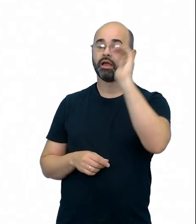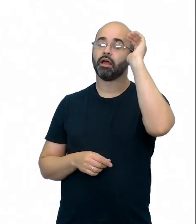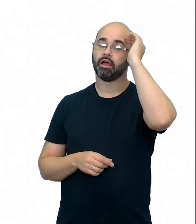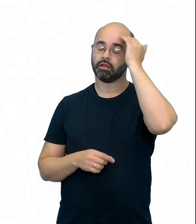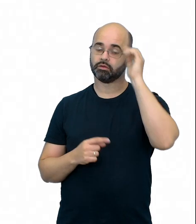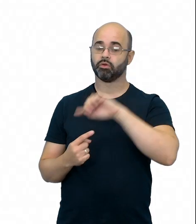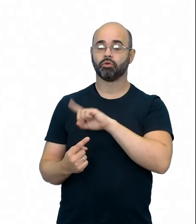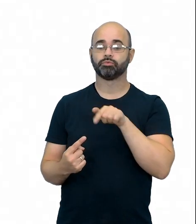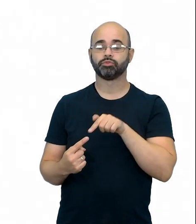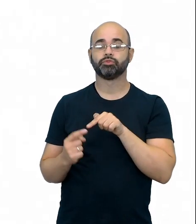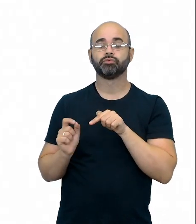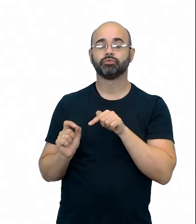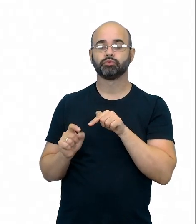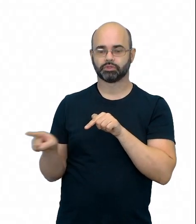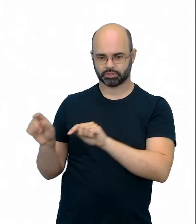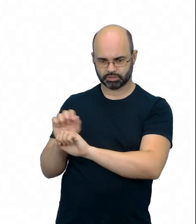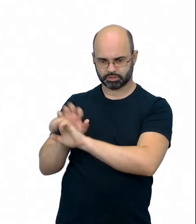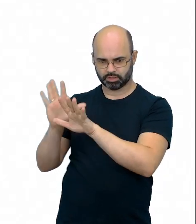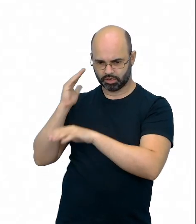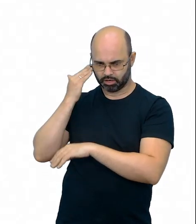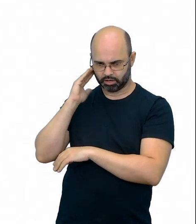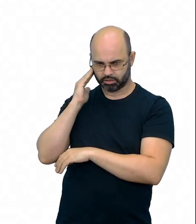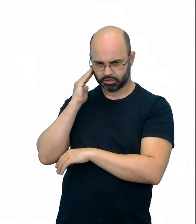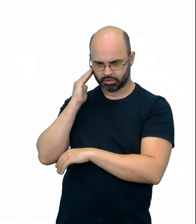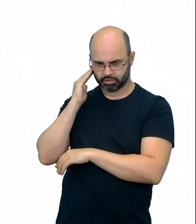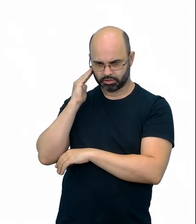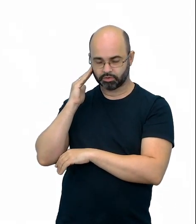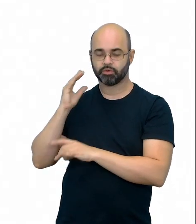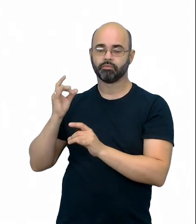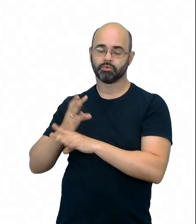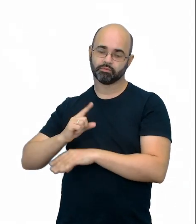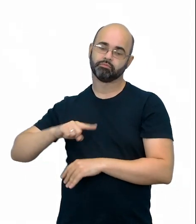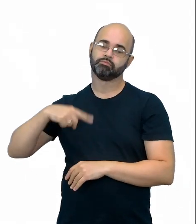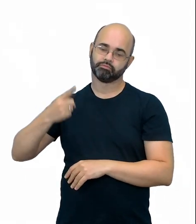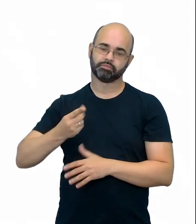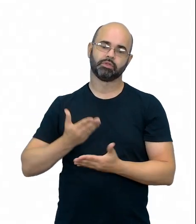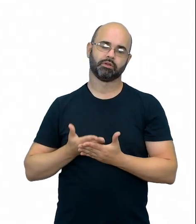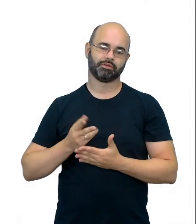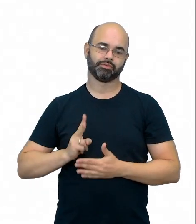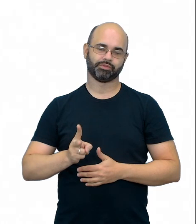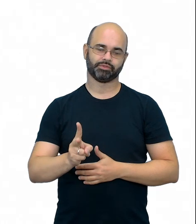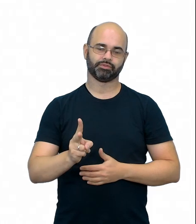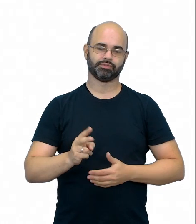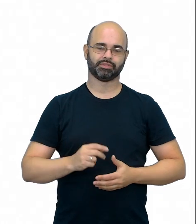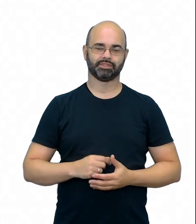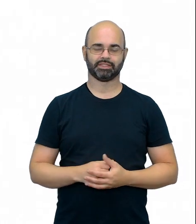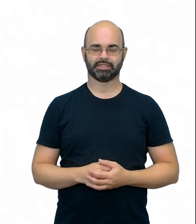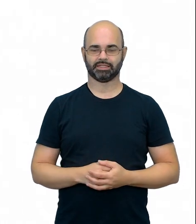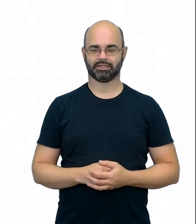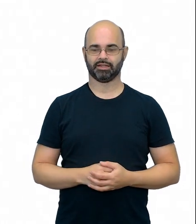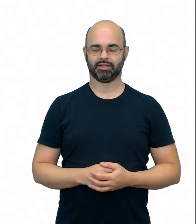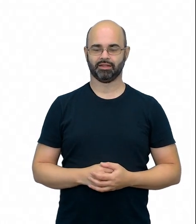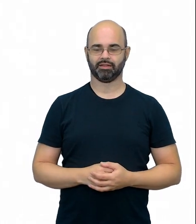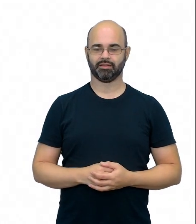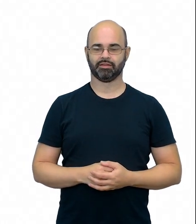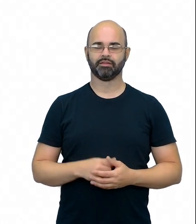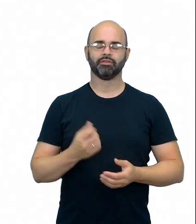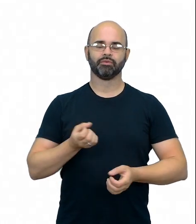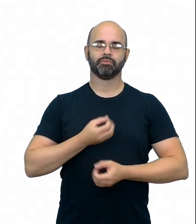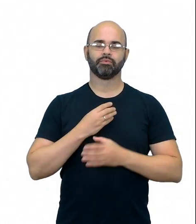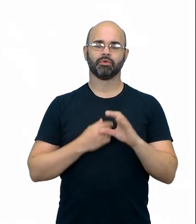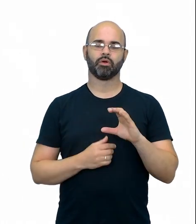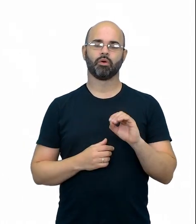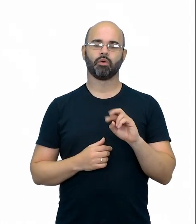então. Essa aula, ela tem por objetivo não só reconhecer a dimensão lúdica de um poema de